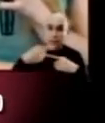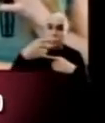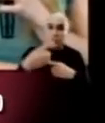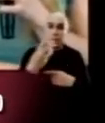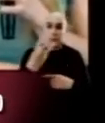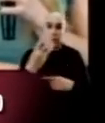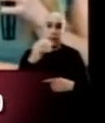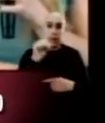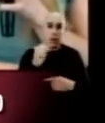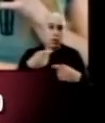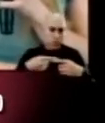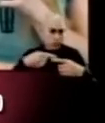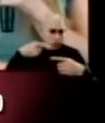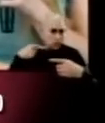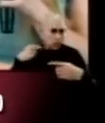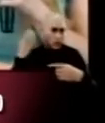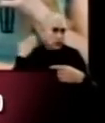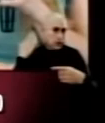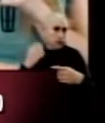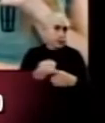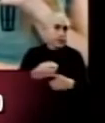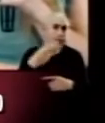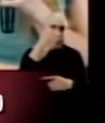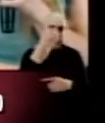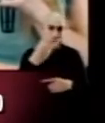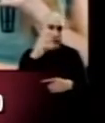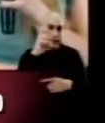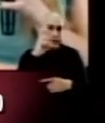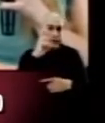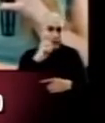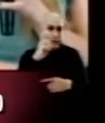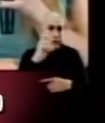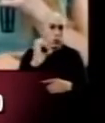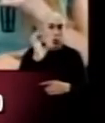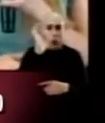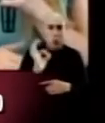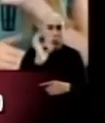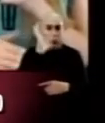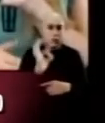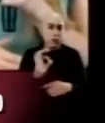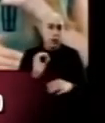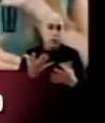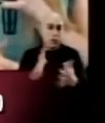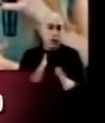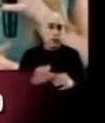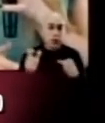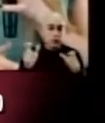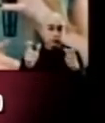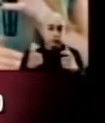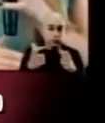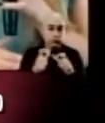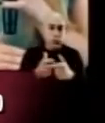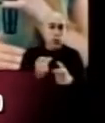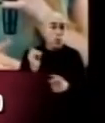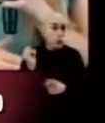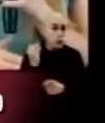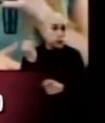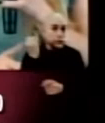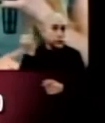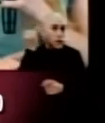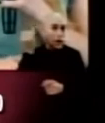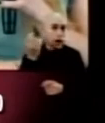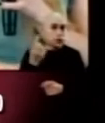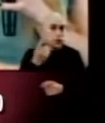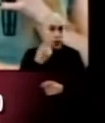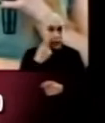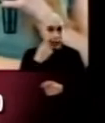que foi a semana passada, nós tivemos uma redução de 35,3%. Uma queda importante, né, mas que devemos ainda